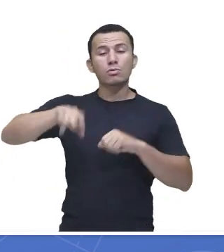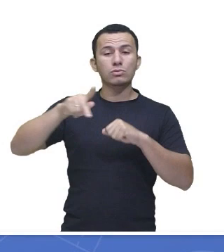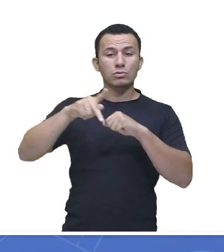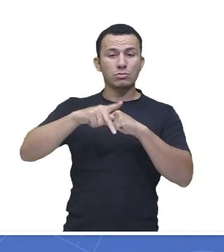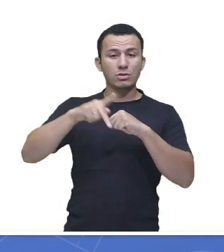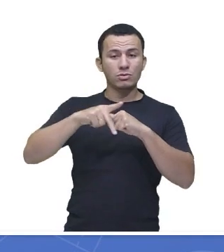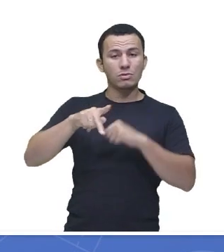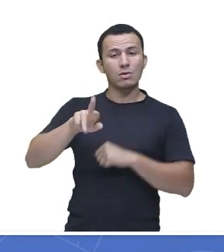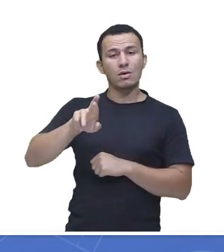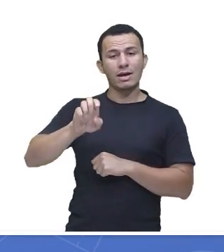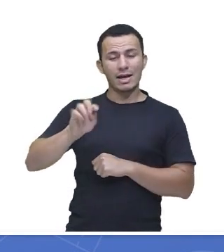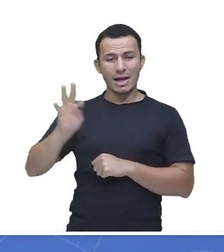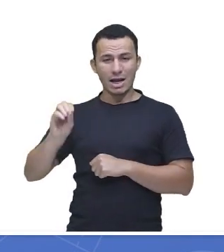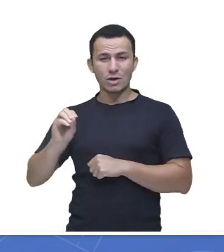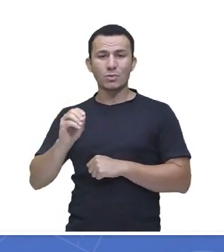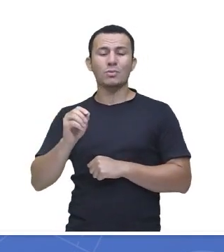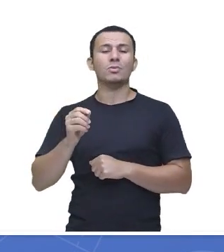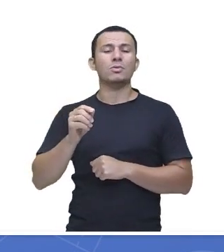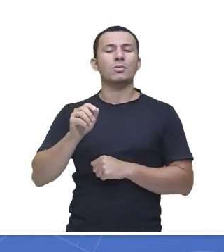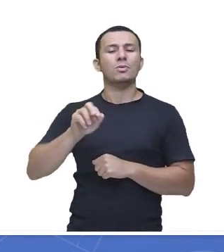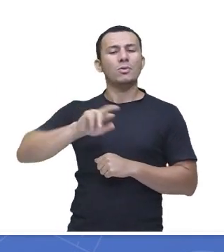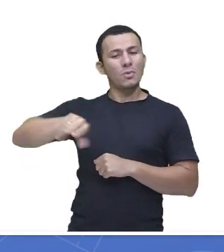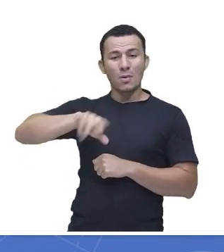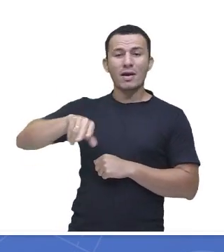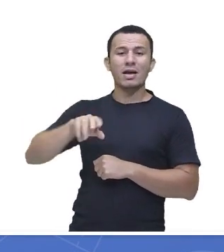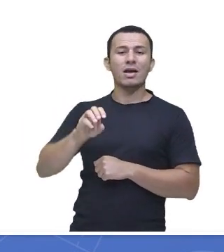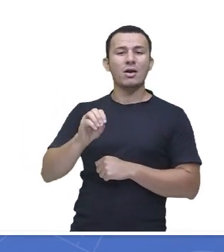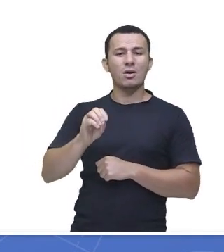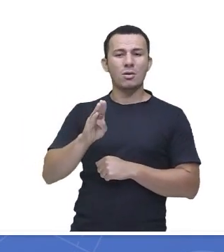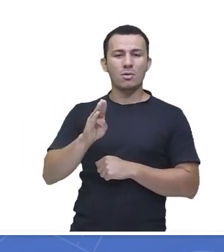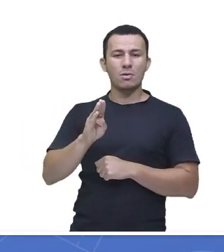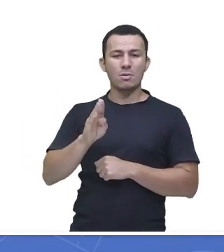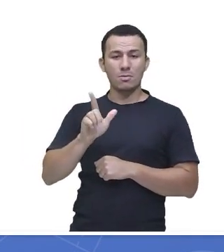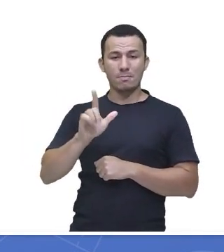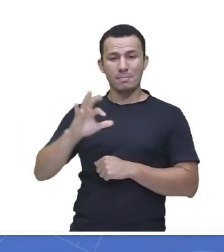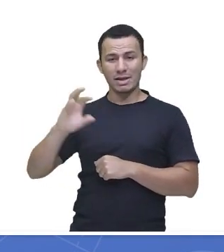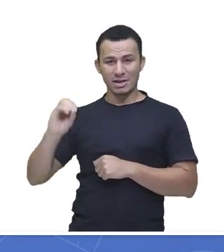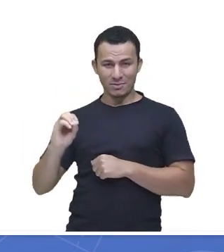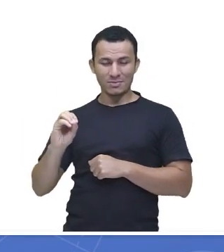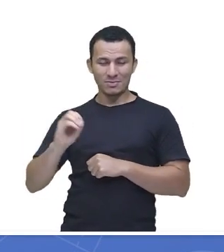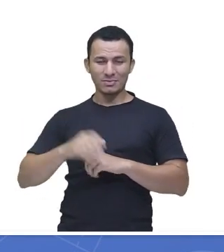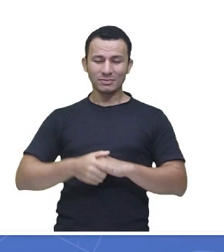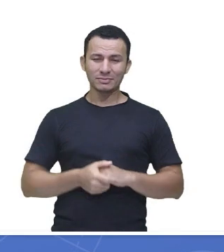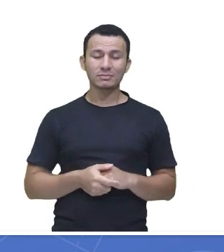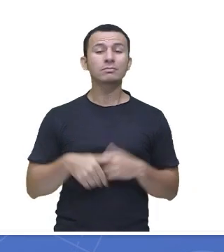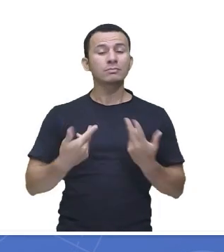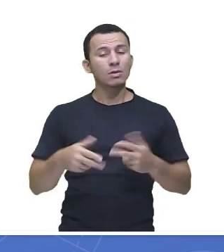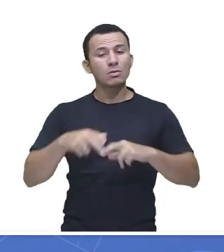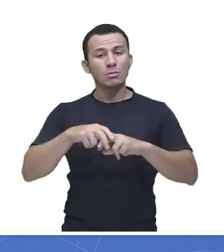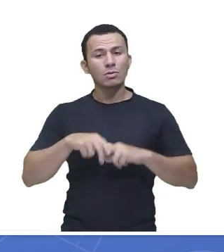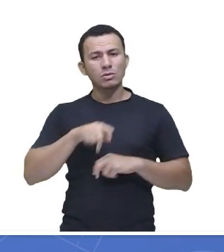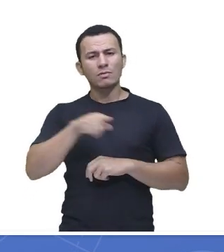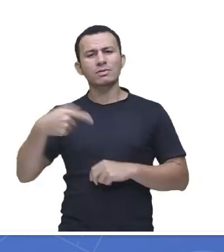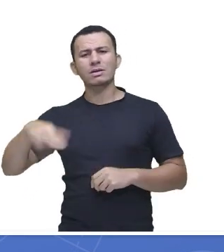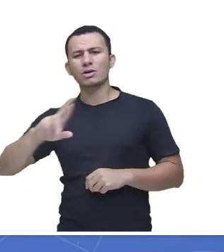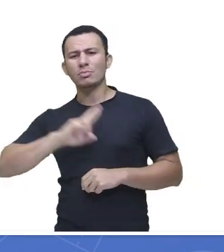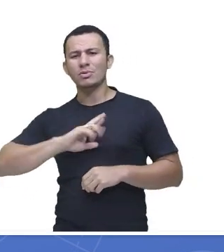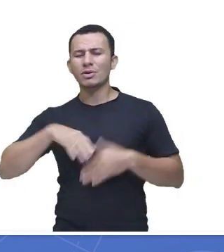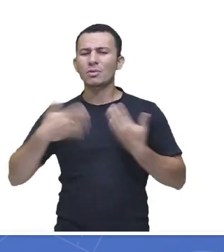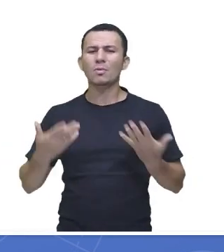oblíquo. De acordo com a norma padrão da língua, esse uso é inadequado, pois. Então, vocês disseram para mim que